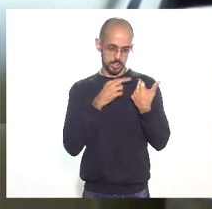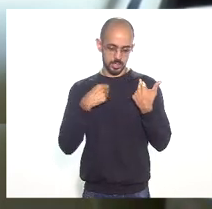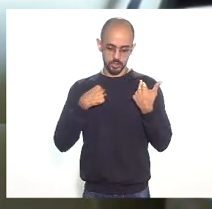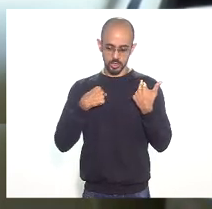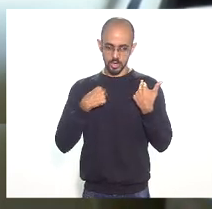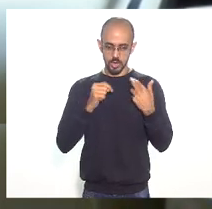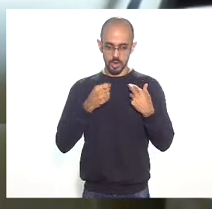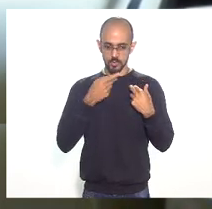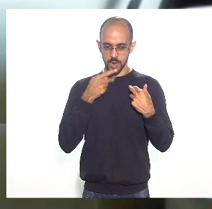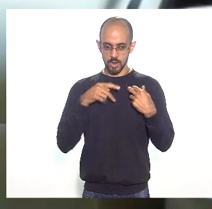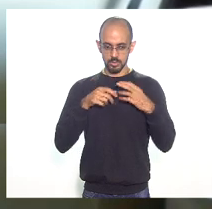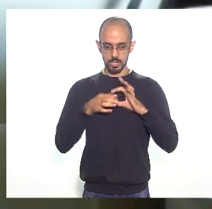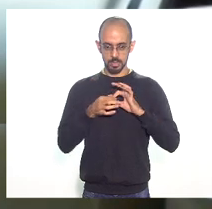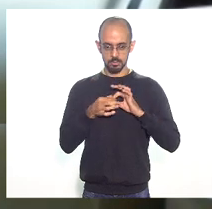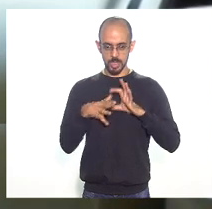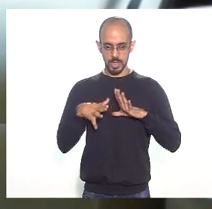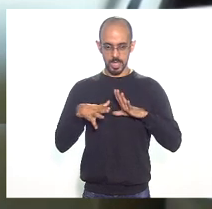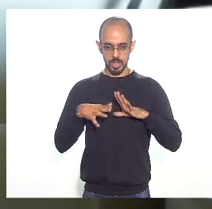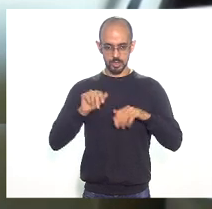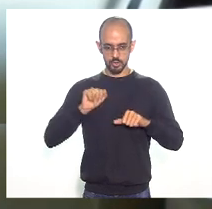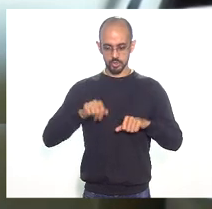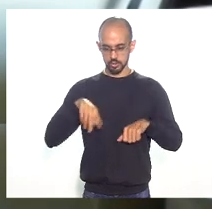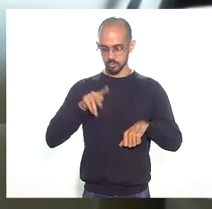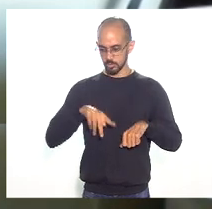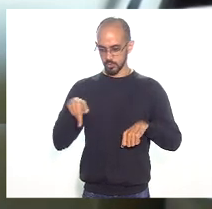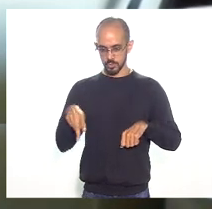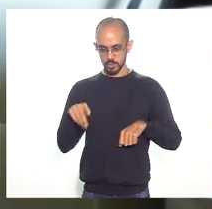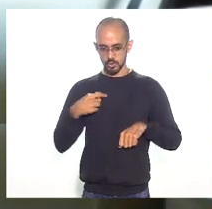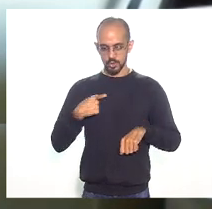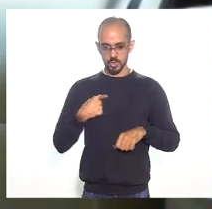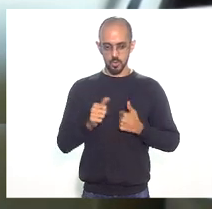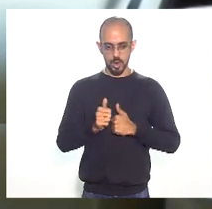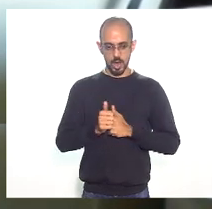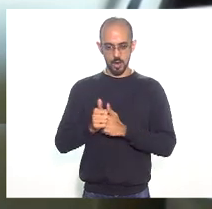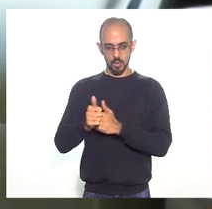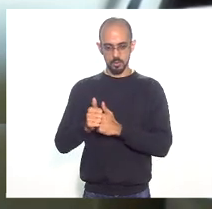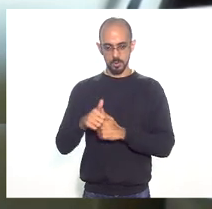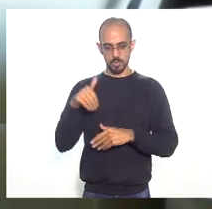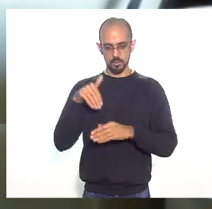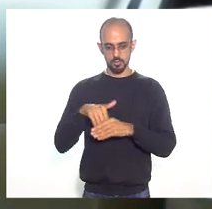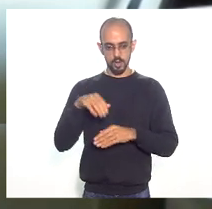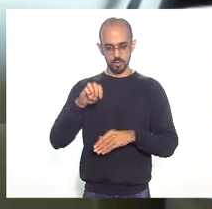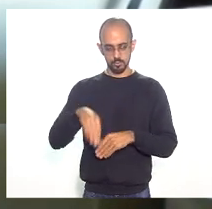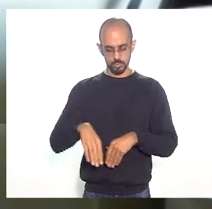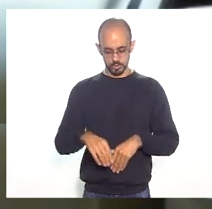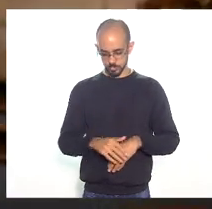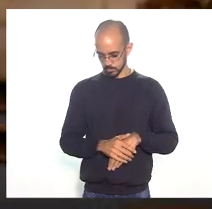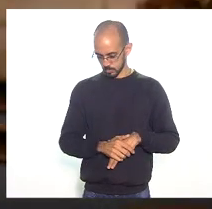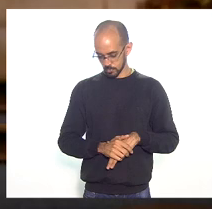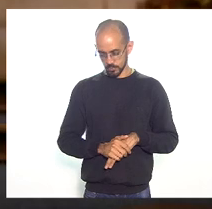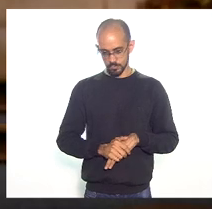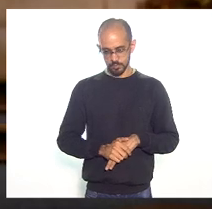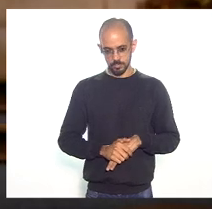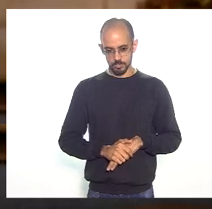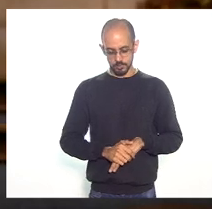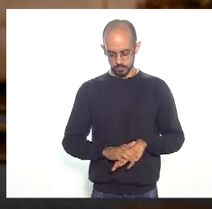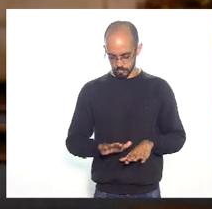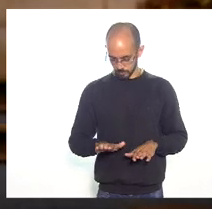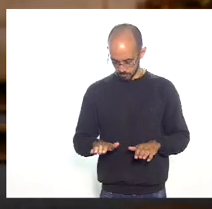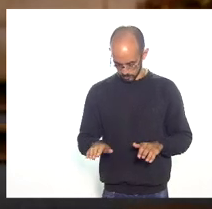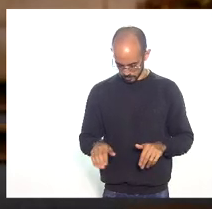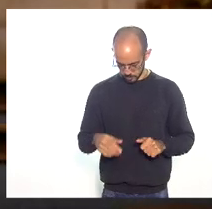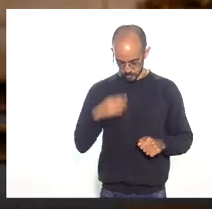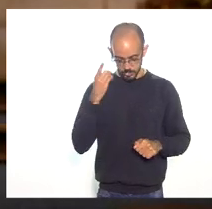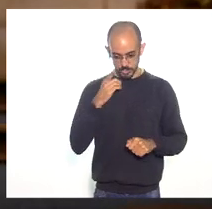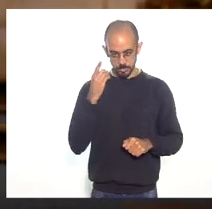liberdade do magistério eu acompanho o voto sim deputado